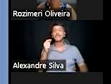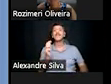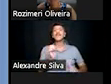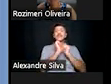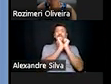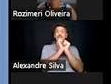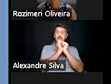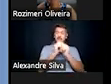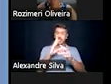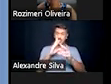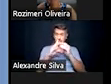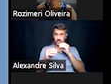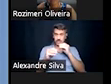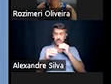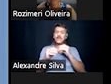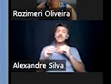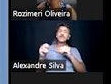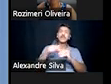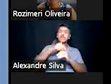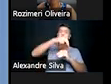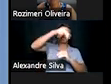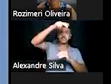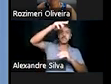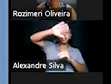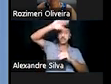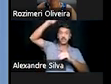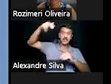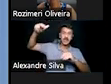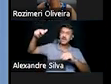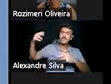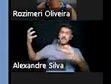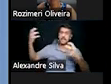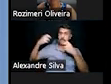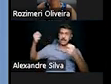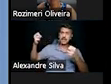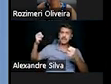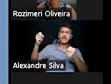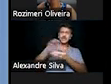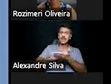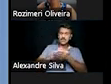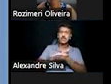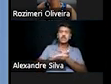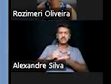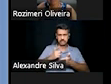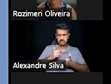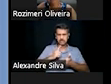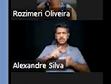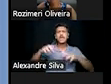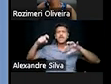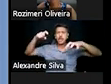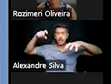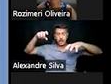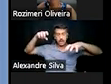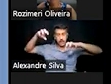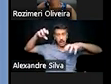fugida que havia subido até o alto da montanha e, para não ser recapturada, havia um quilombo na área de cima, e ela, para